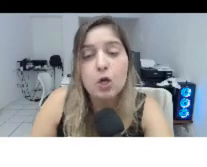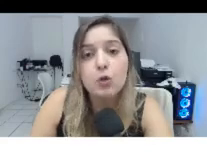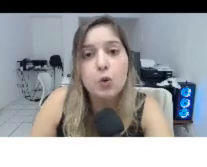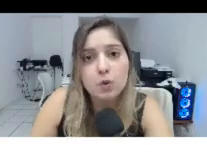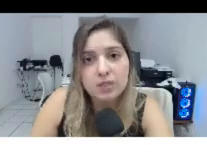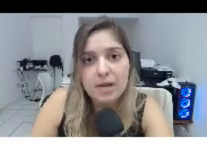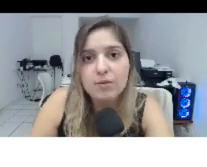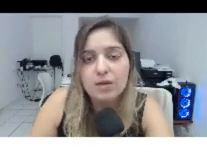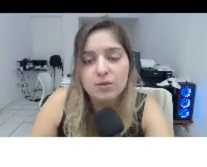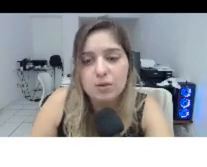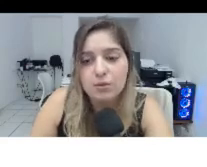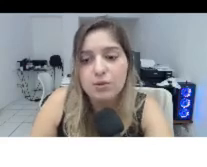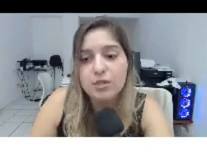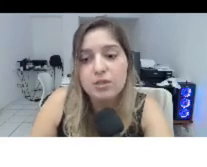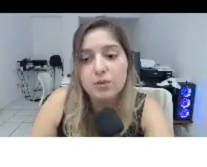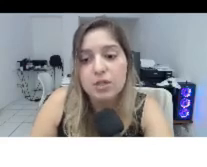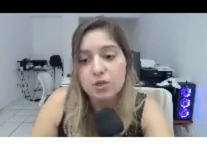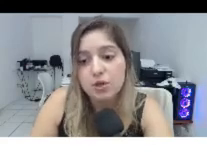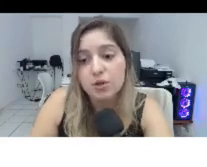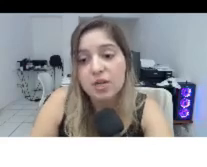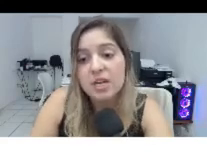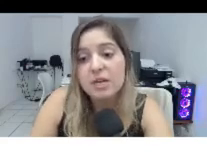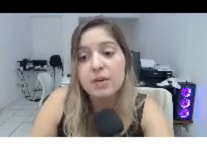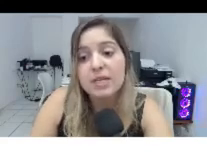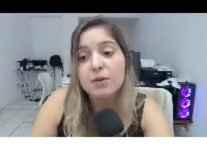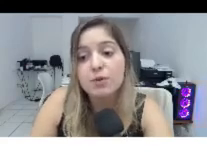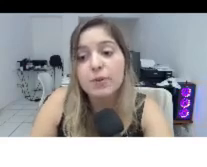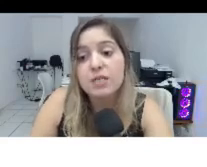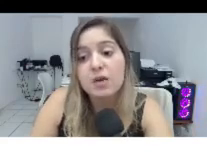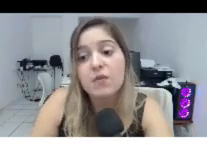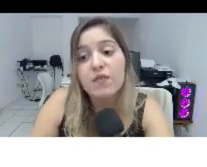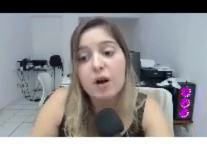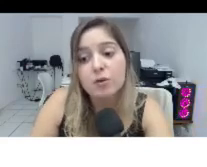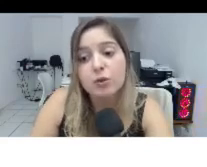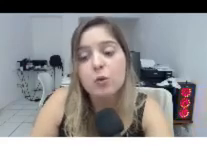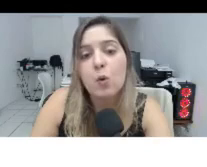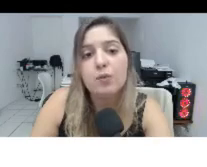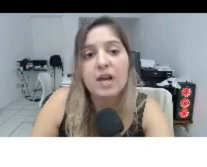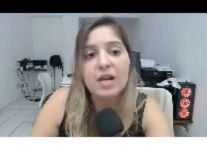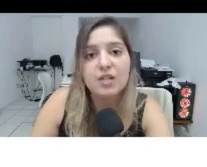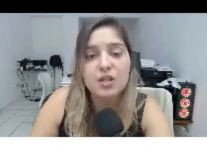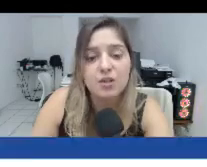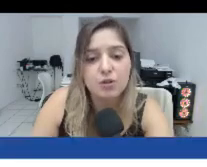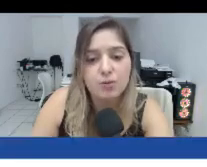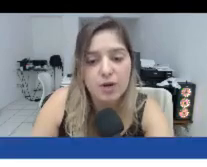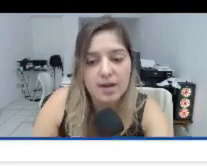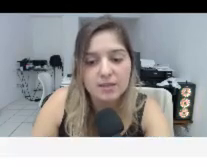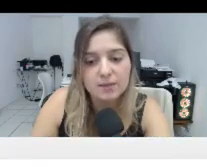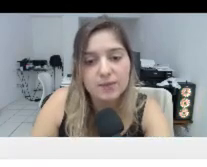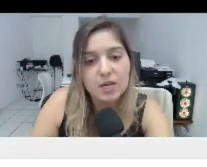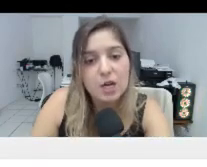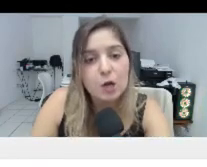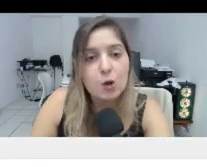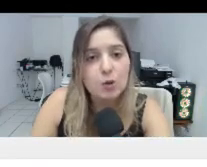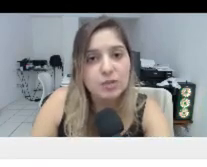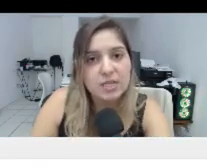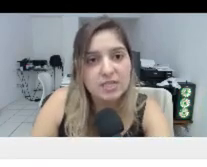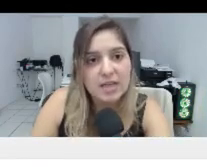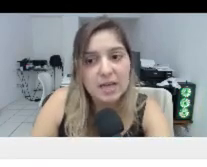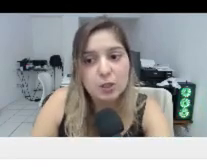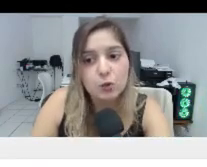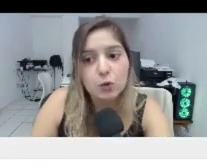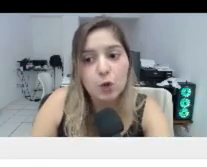sistemas do Conselho Nacional de Justiça, o CNJ, e mandado de prisão falso contra Alexandre de Moraes. Com